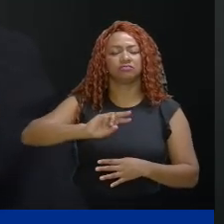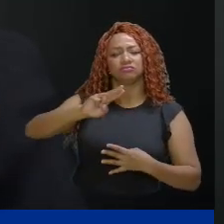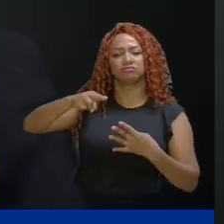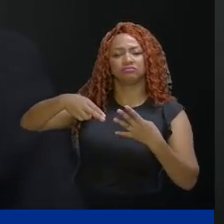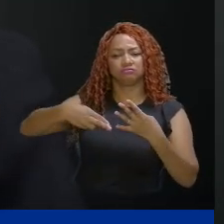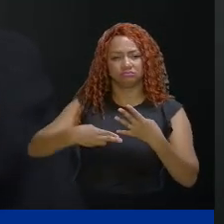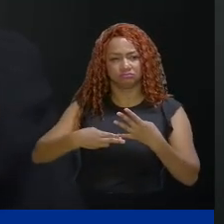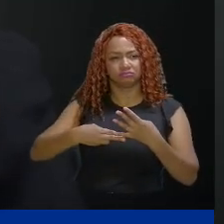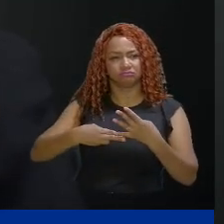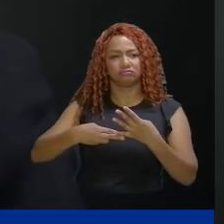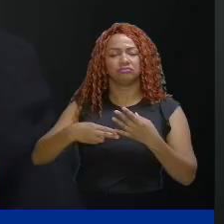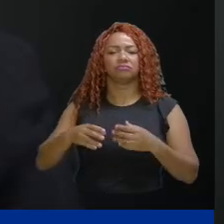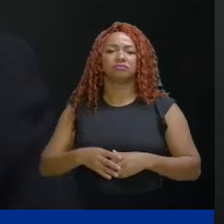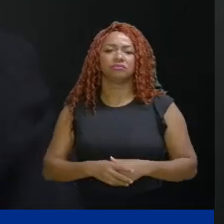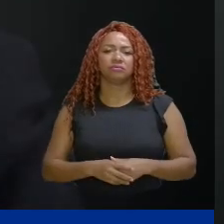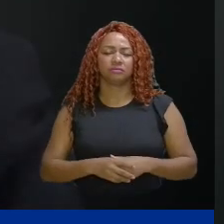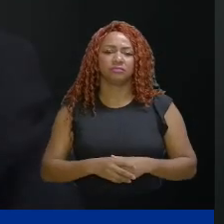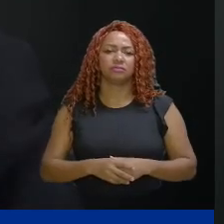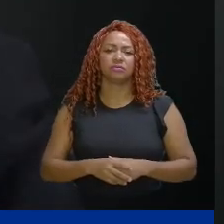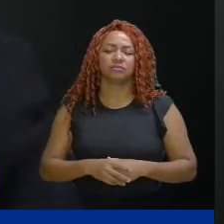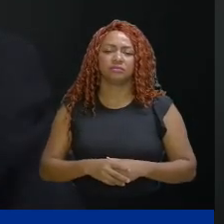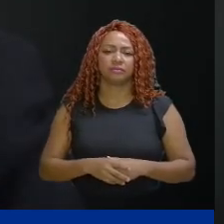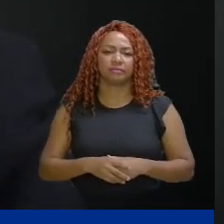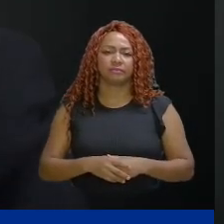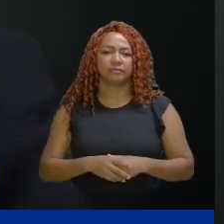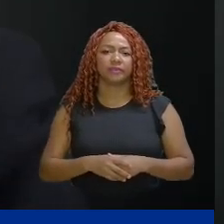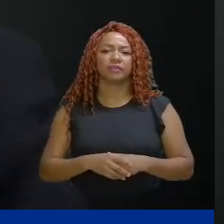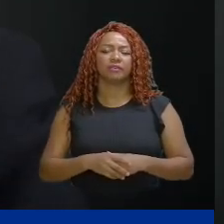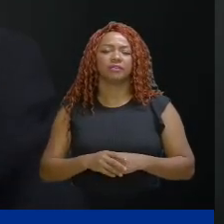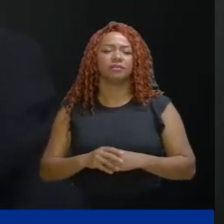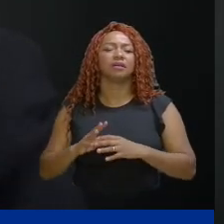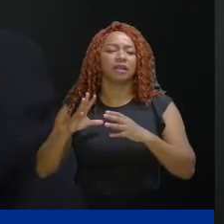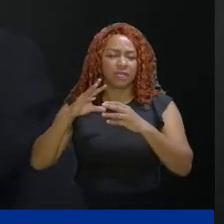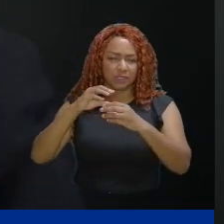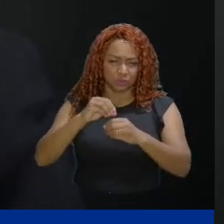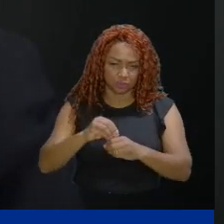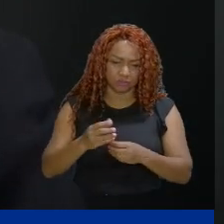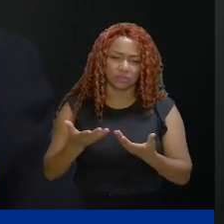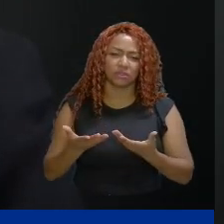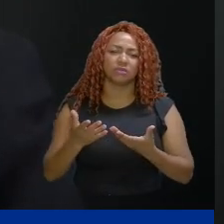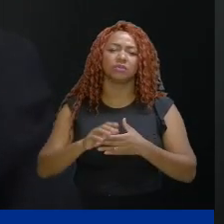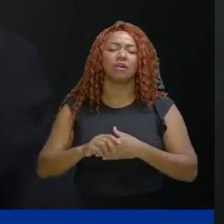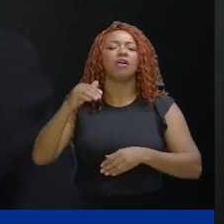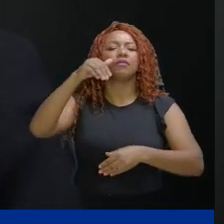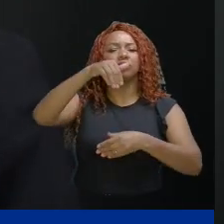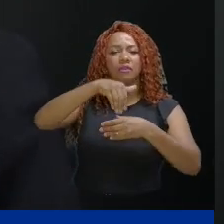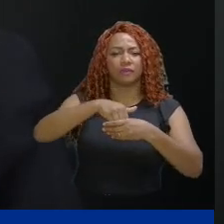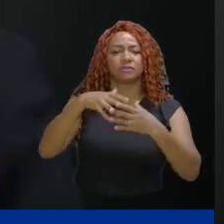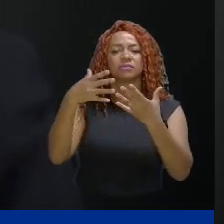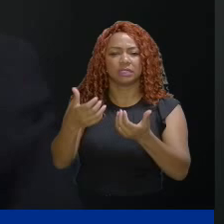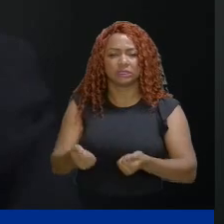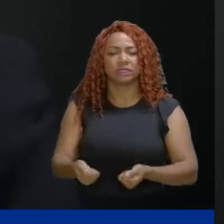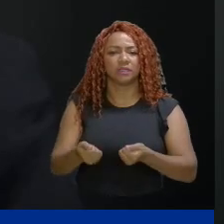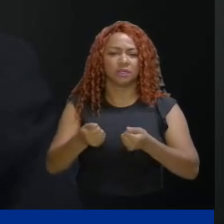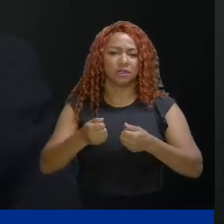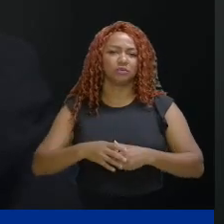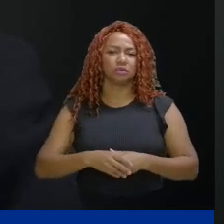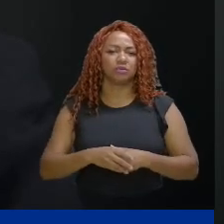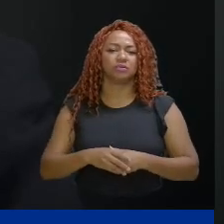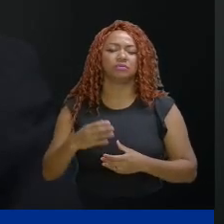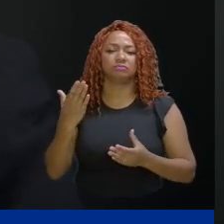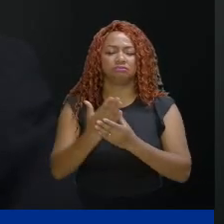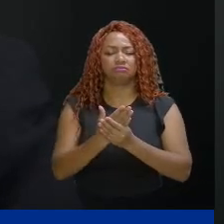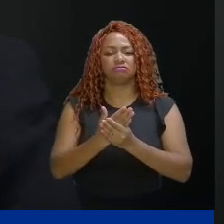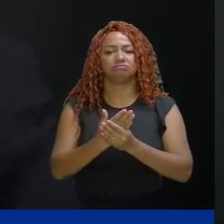recurso ordinário. Esse me parece resumindo a questão. Então, eu estou votando, acolhendo